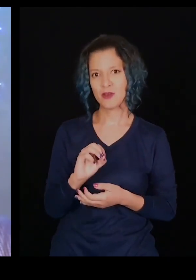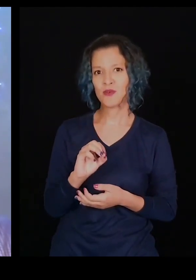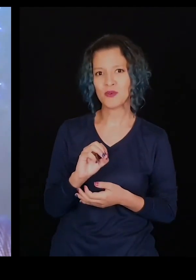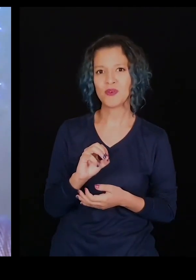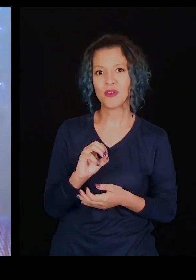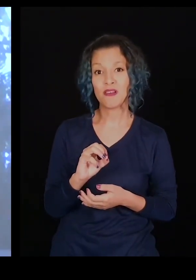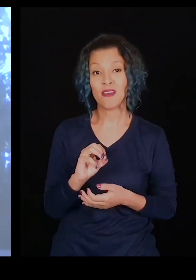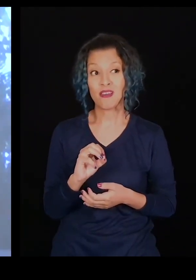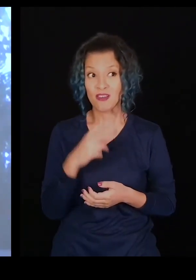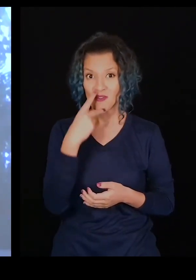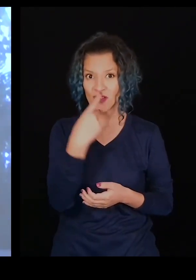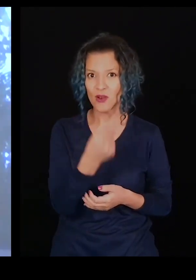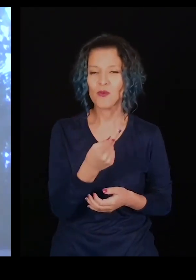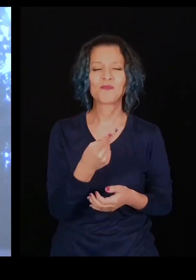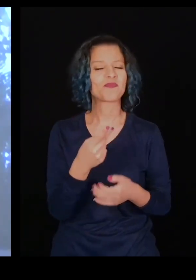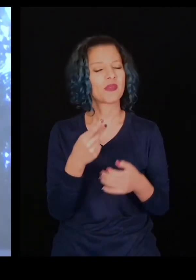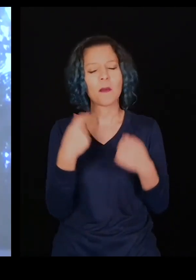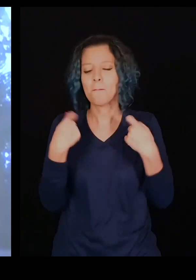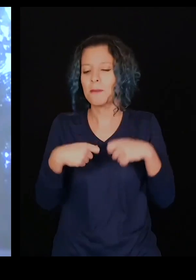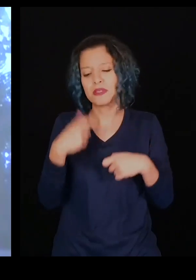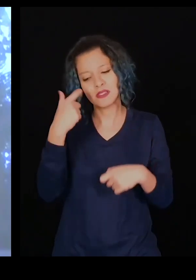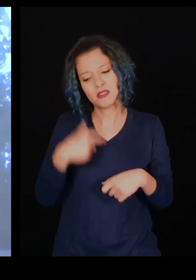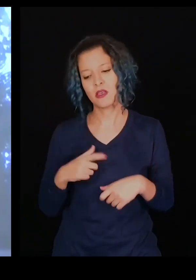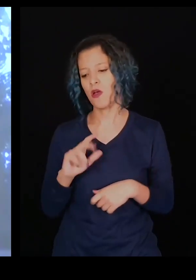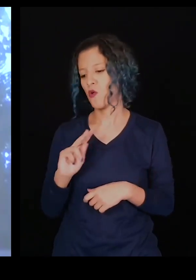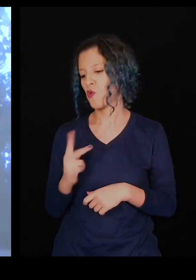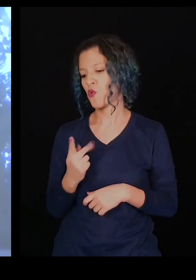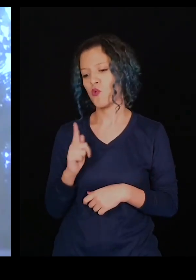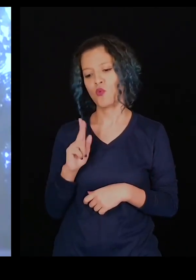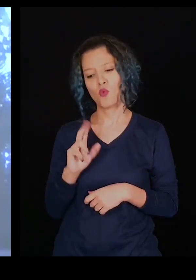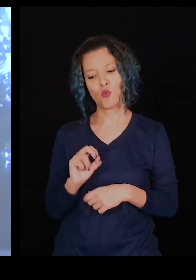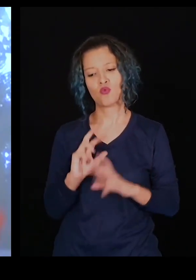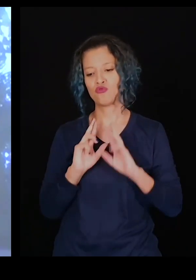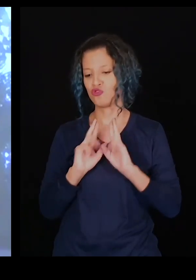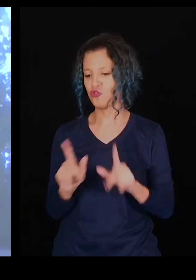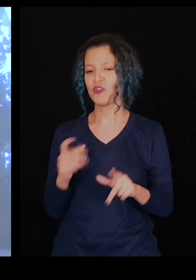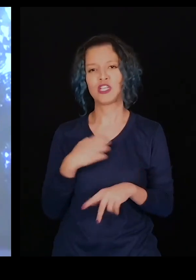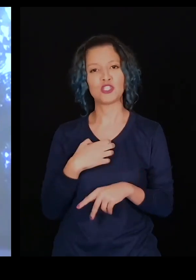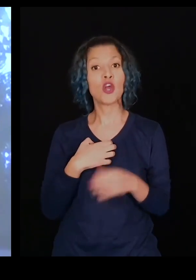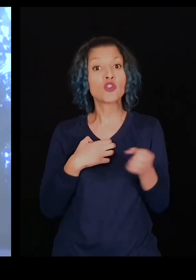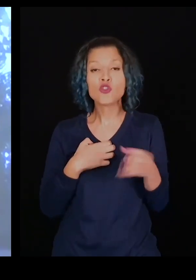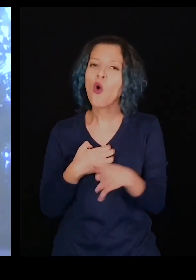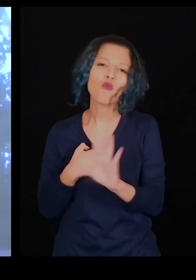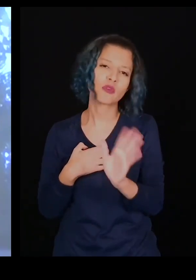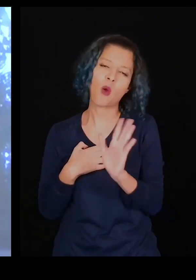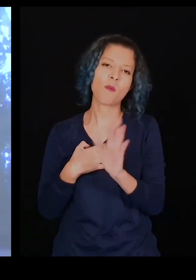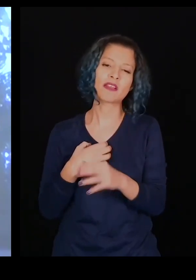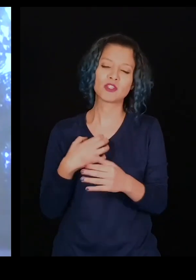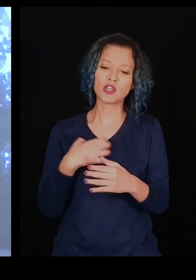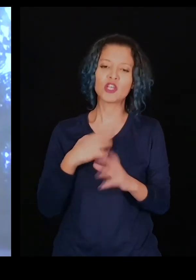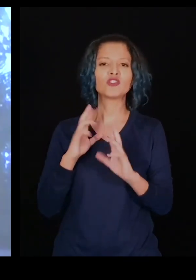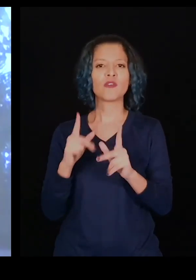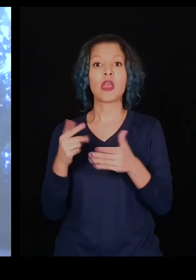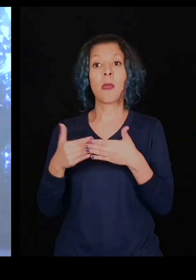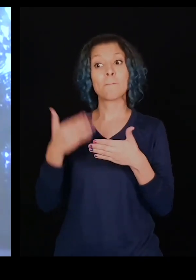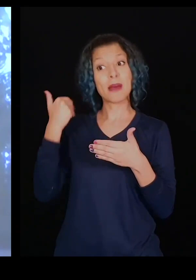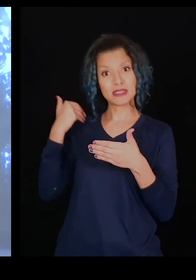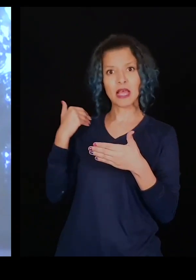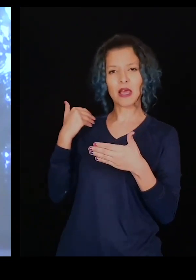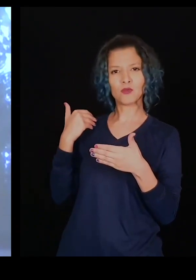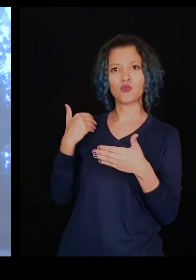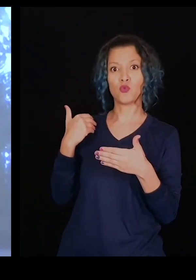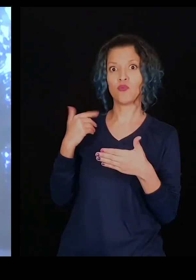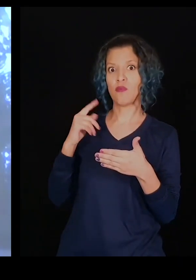um outro Hugo. Não é um novo, mas é um outro. É um outro que incorpora o que eu já era, mas sigo com